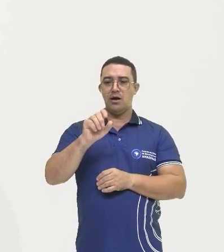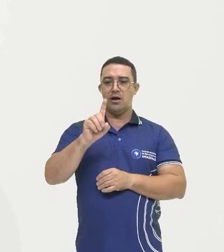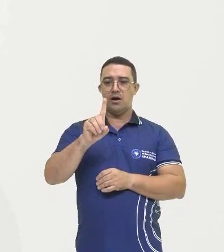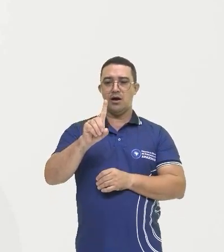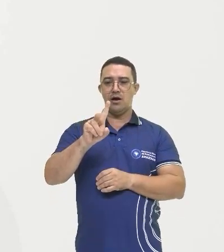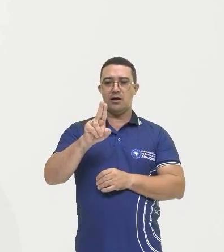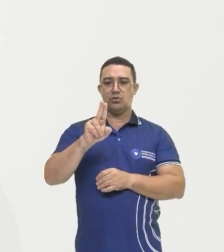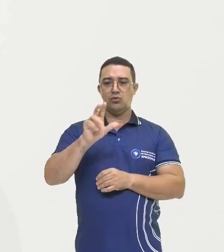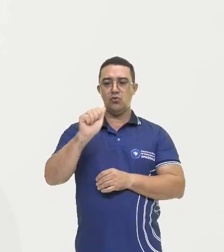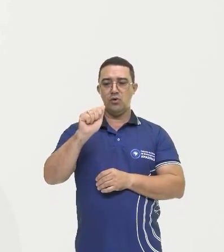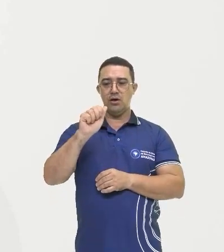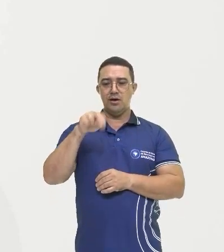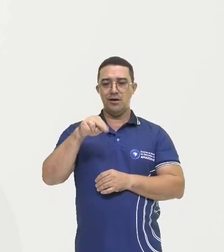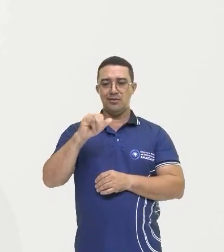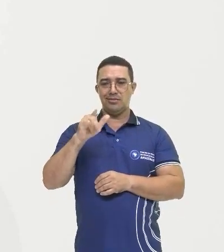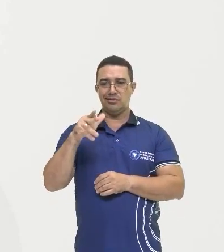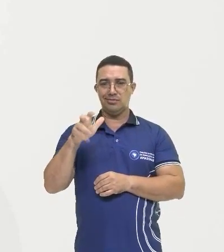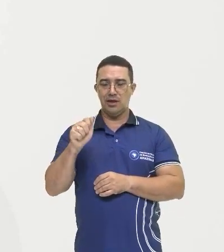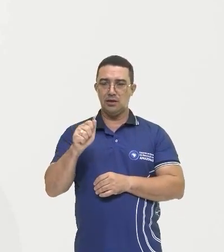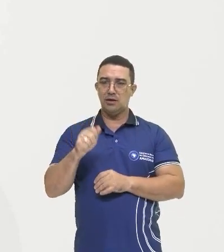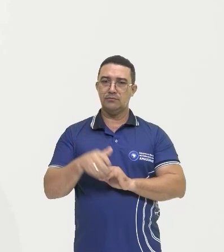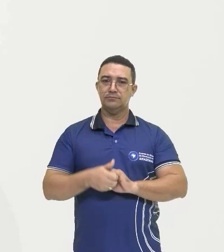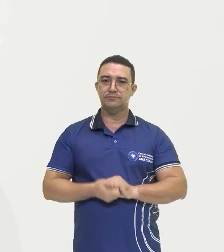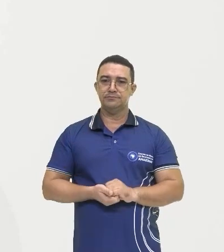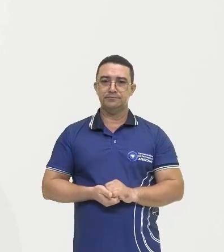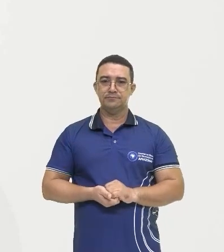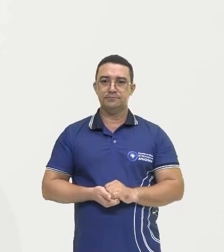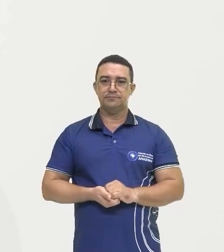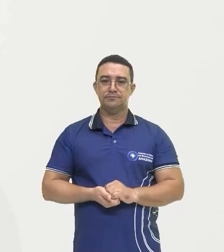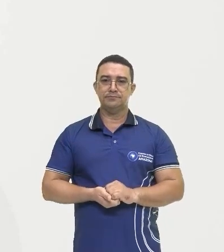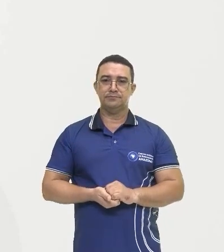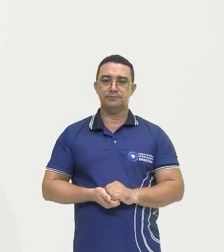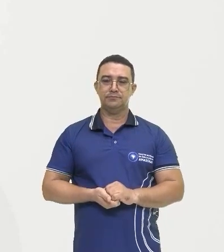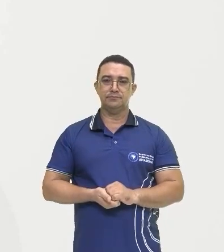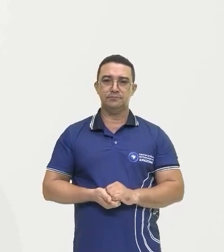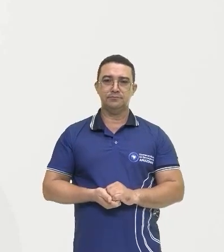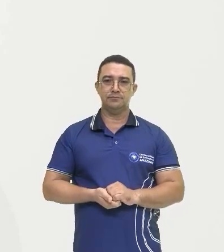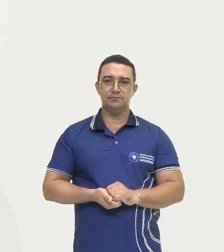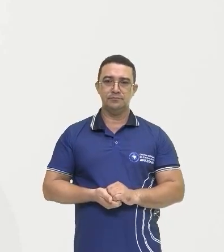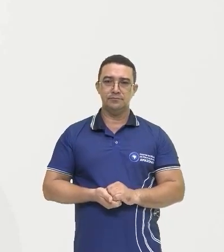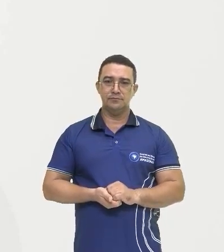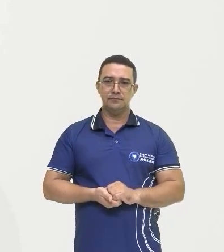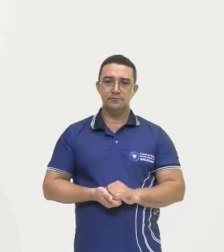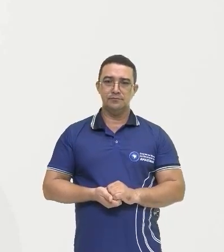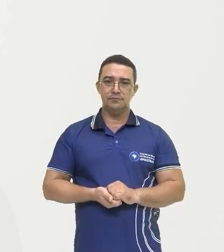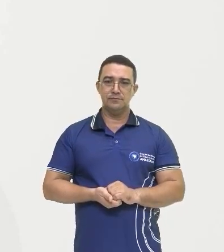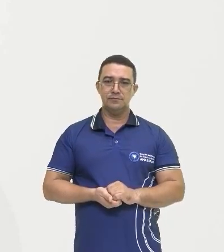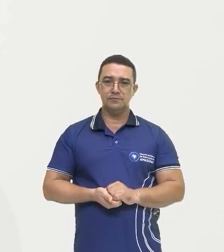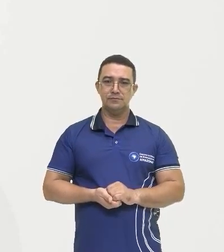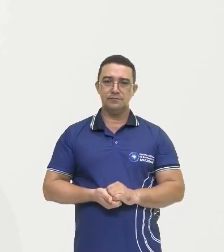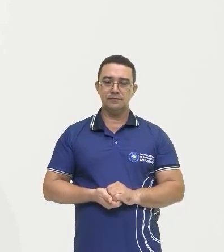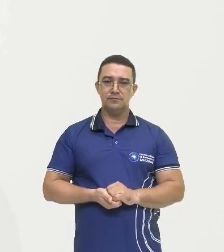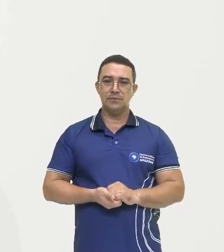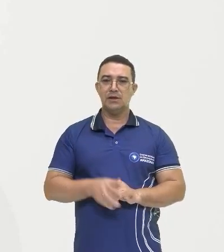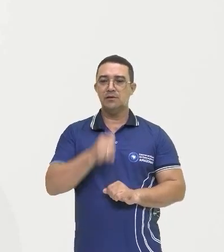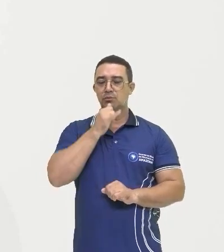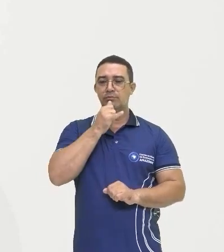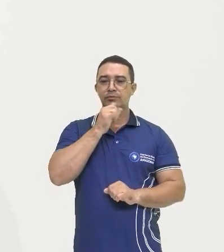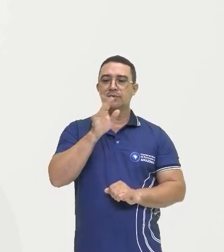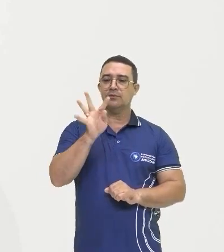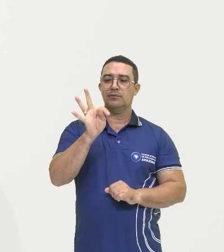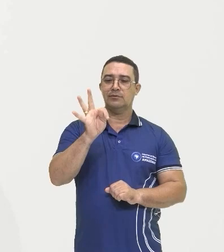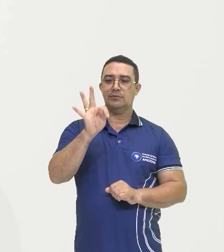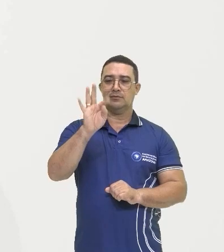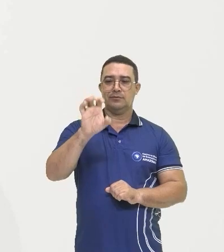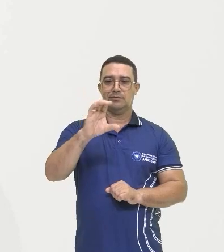externa comum, que nós chamamos de TEC, tá bom? Que é uma tarifa que todos os países adotam